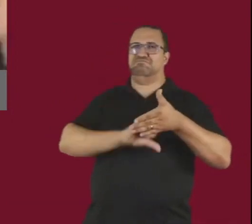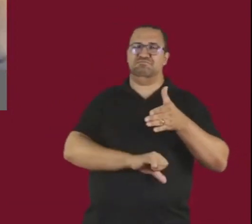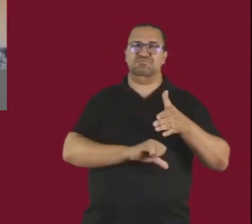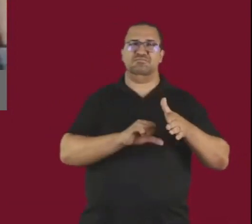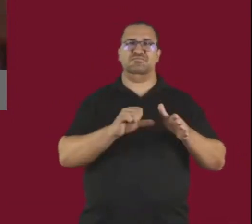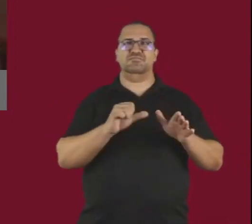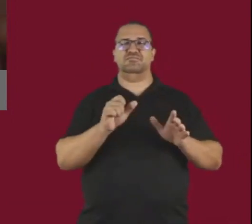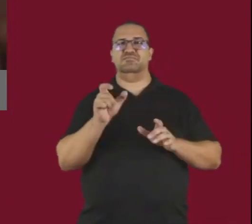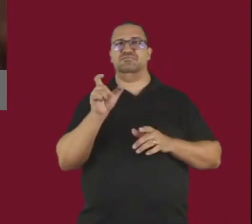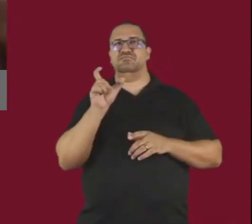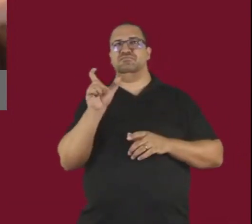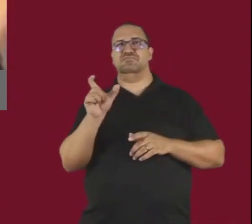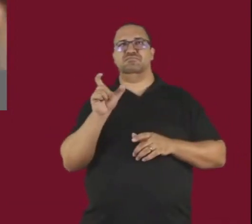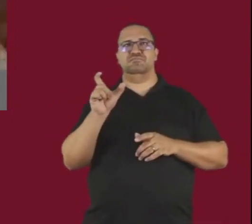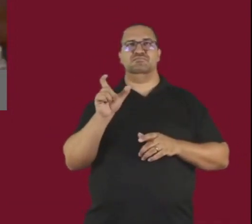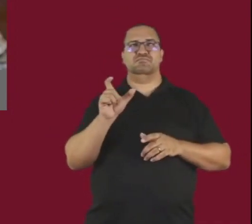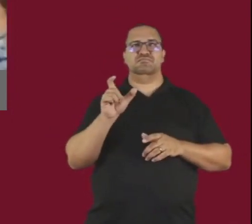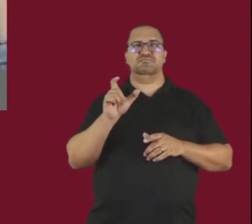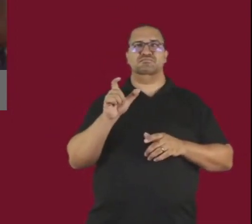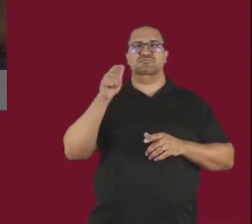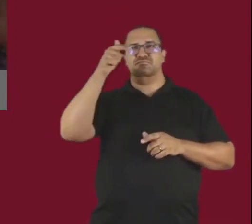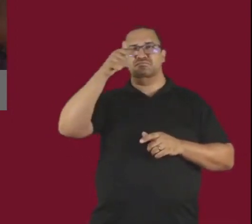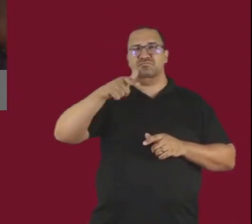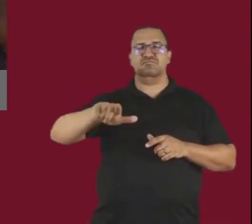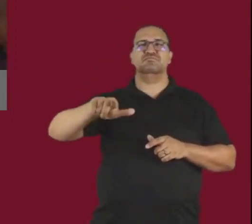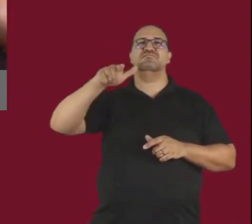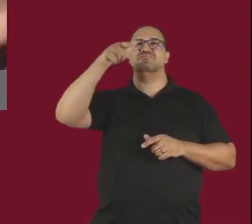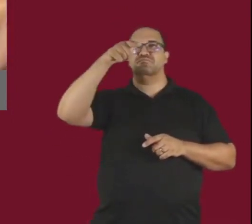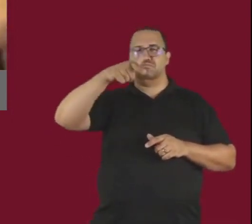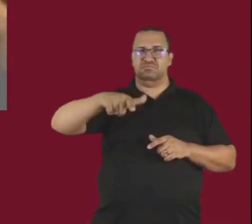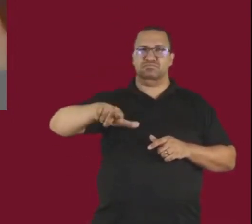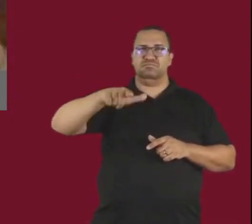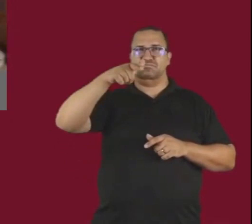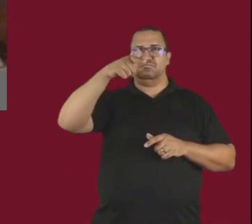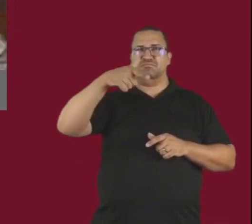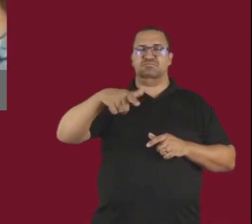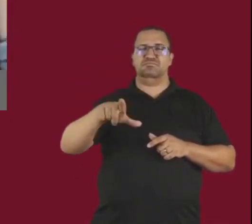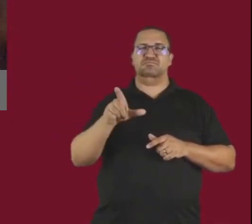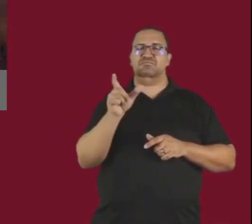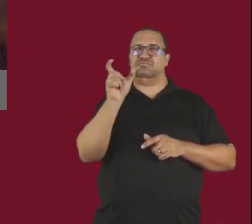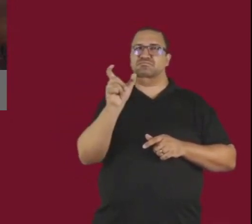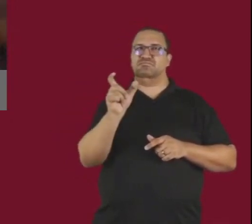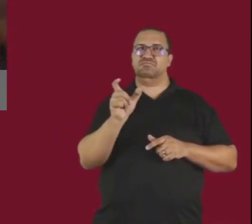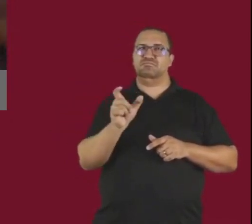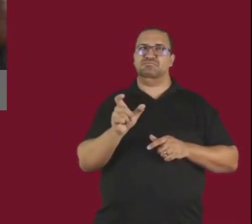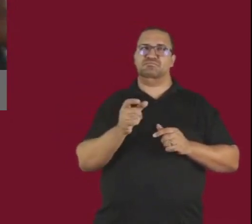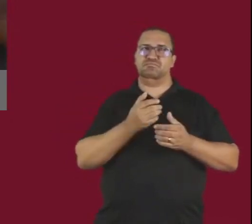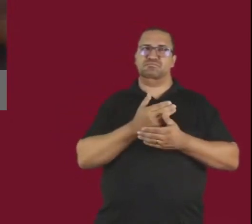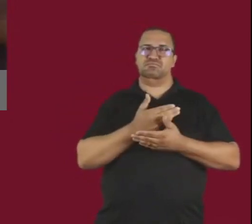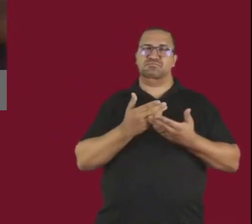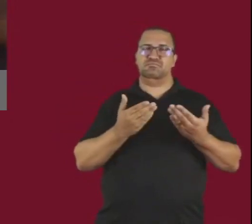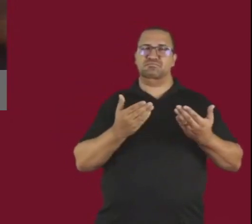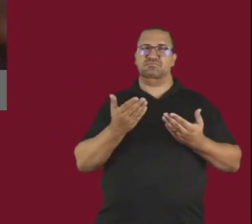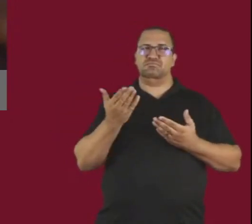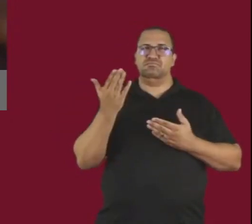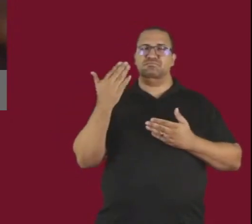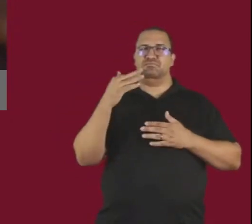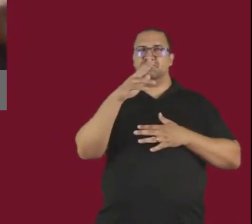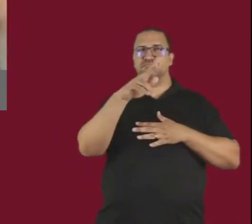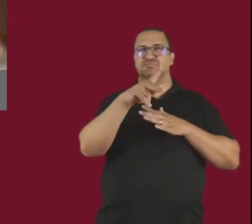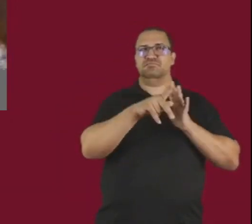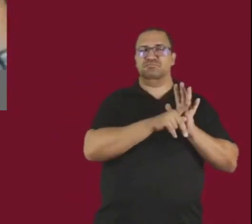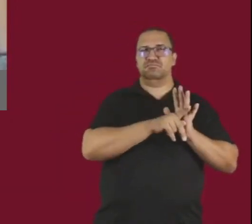uma palavra extremamente repetida, que entrou no vocabulário popular, era uma palavra que antes pertencia